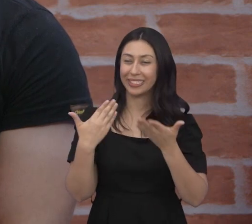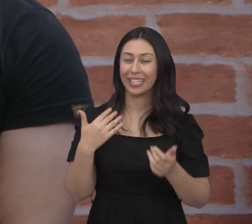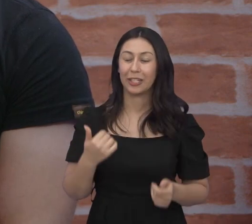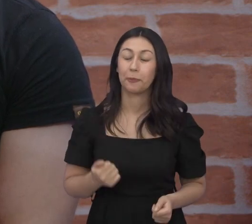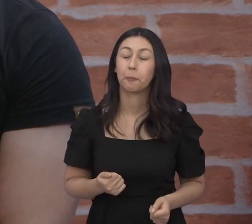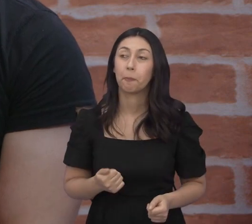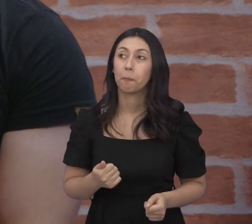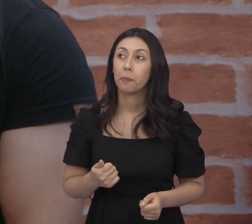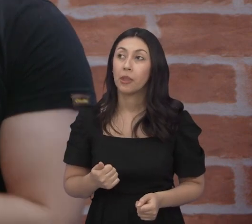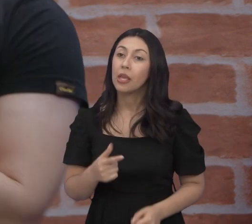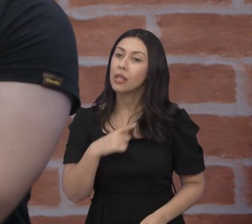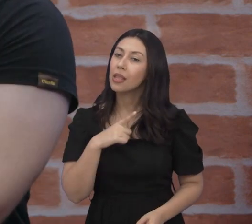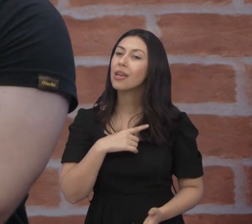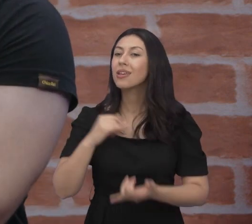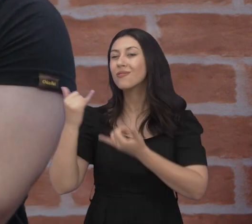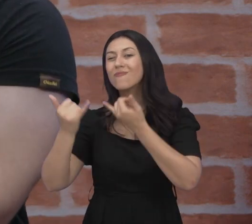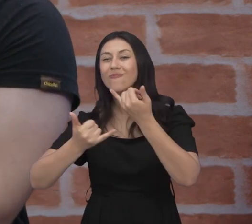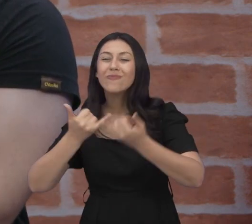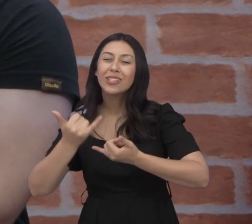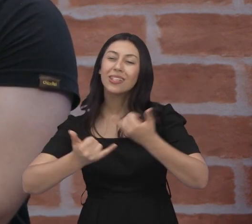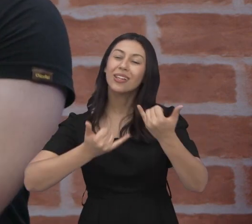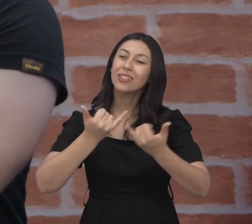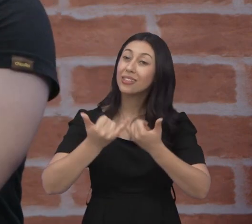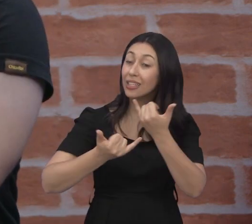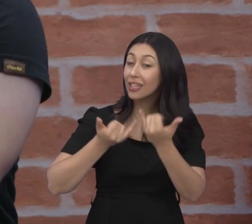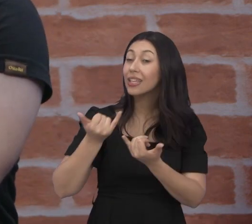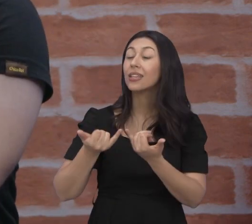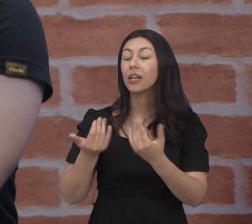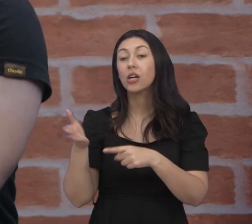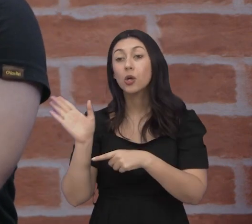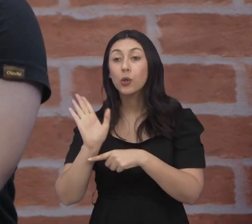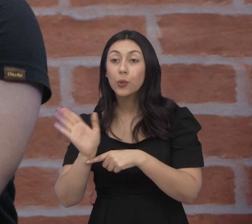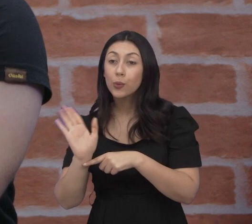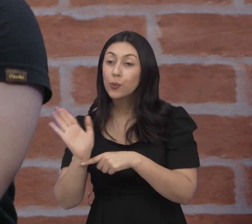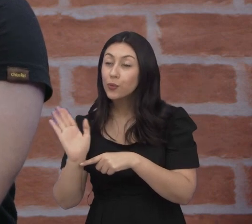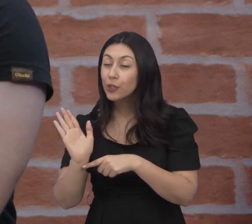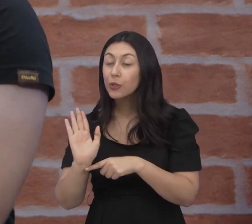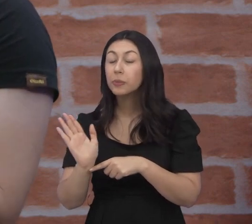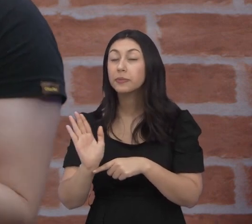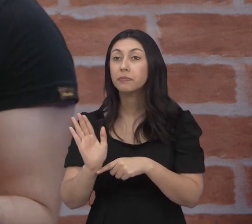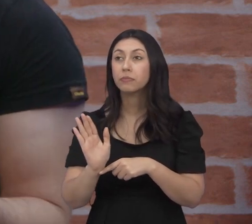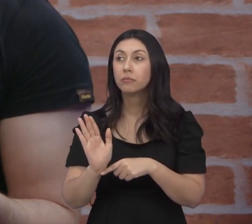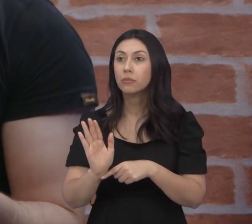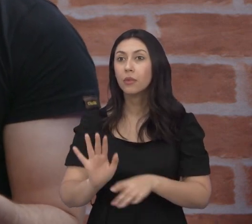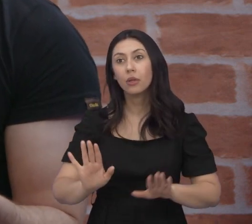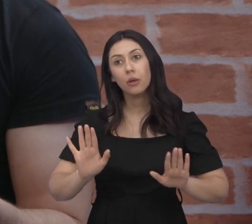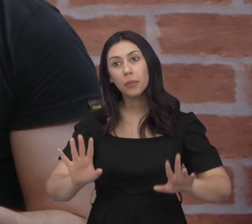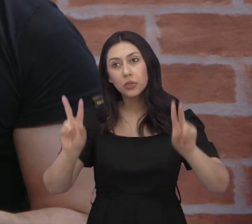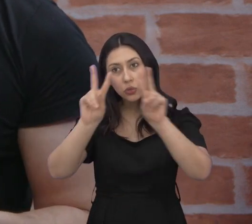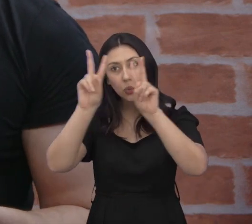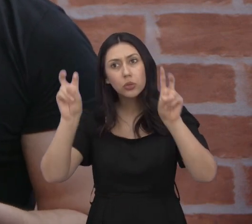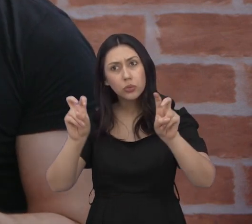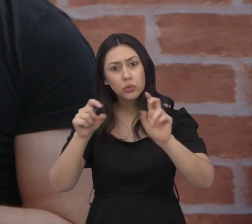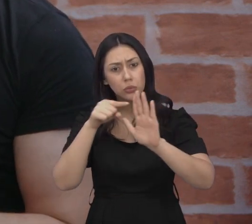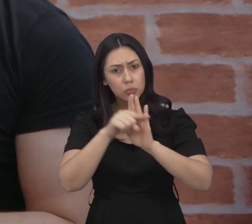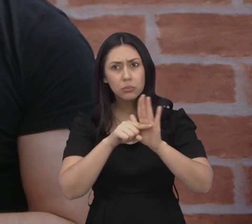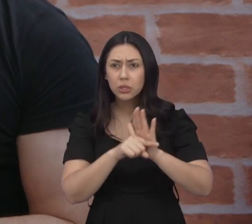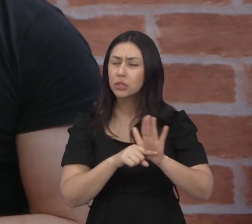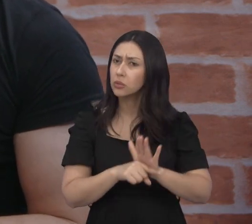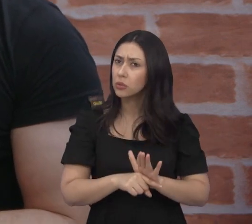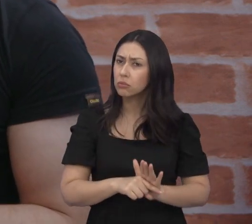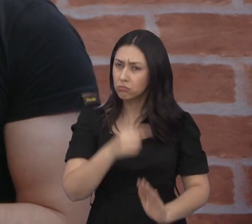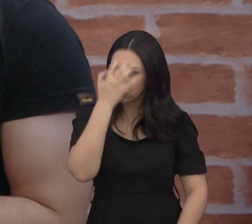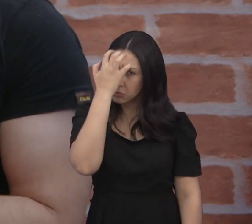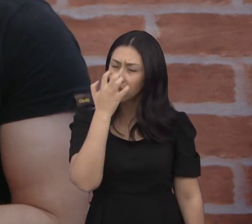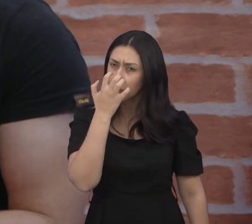tem isso de brincar na ficção com os extraterrestres, Sim, e é um assunto que vocês pesquisadores levam muito a